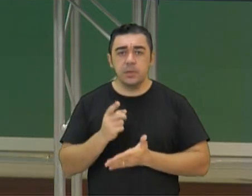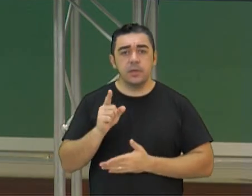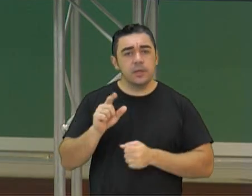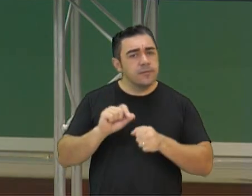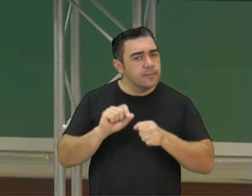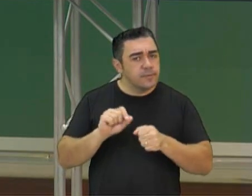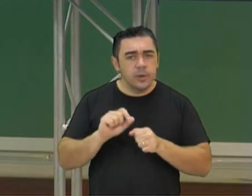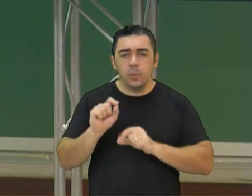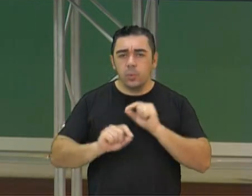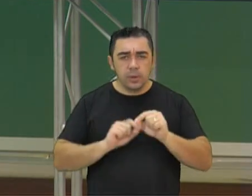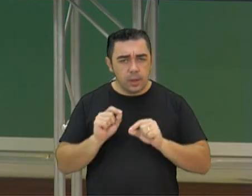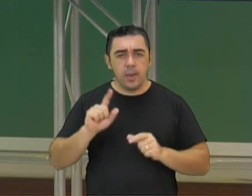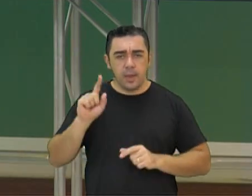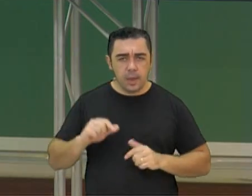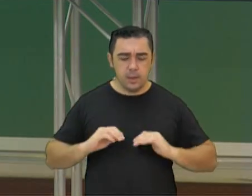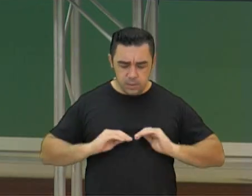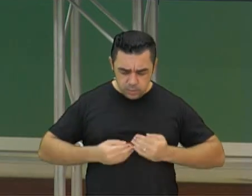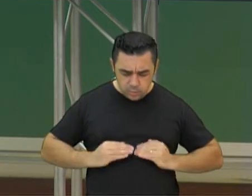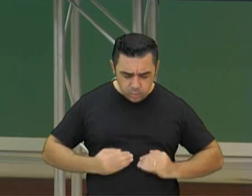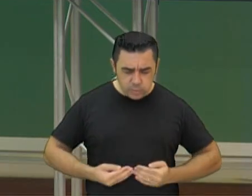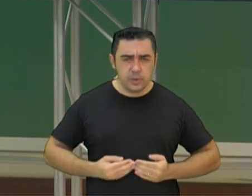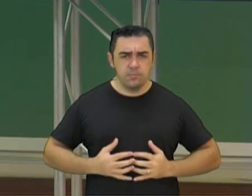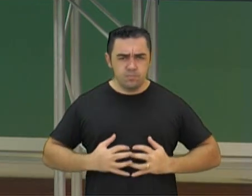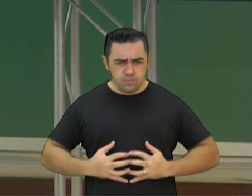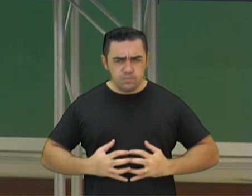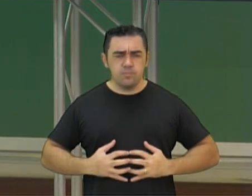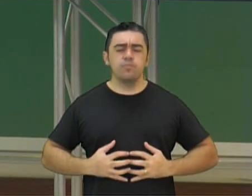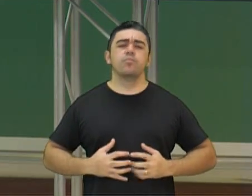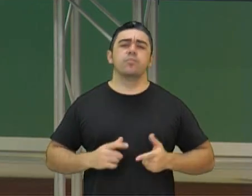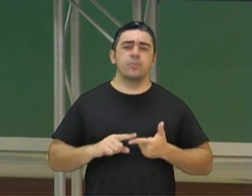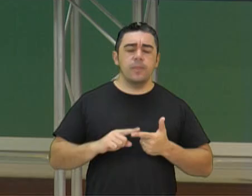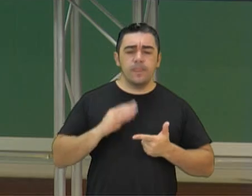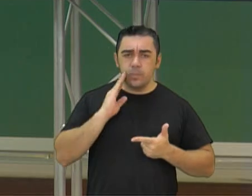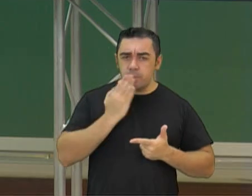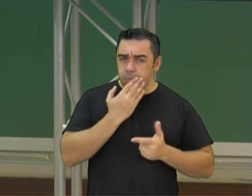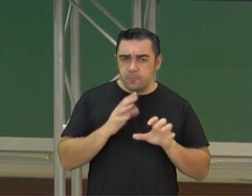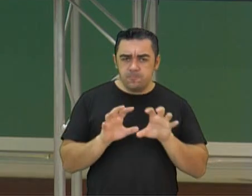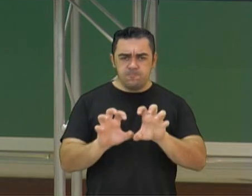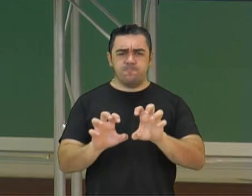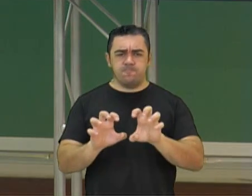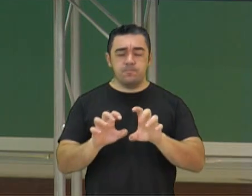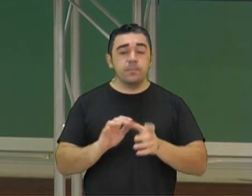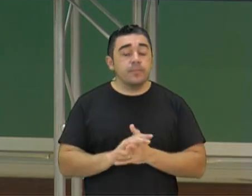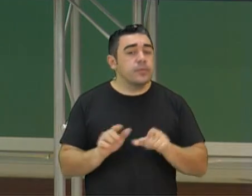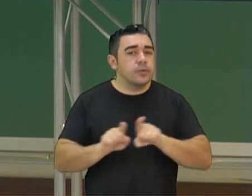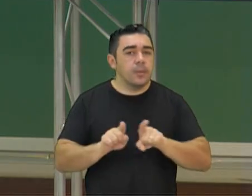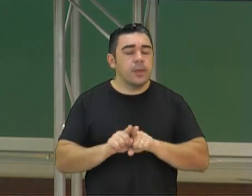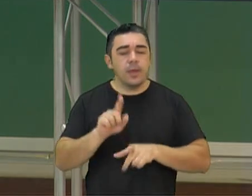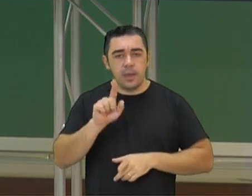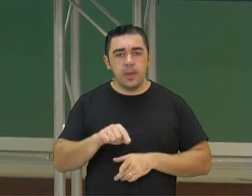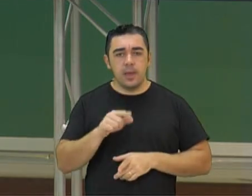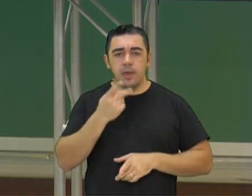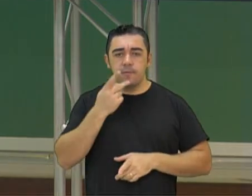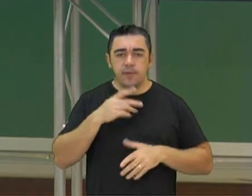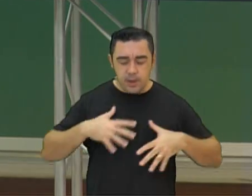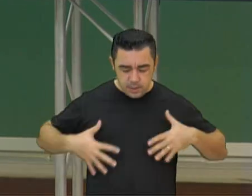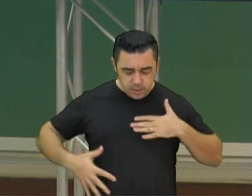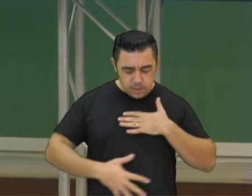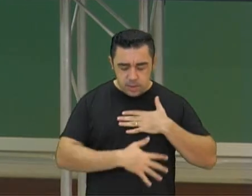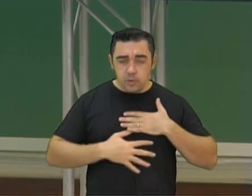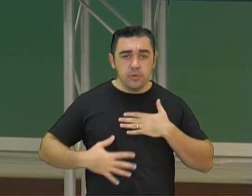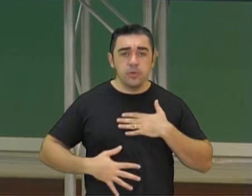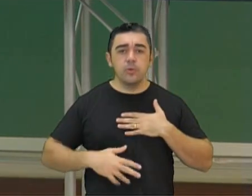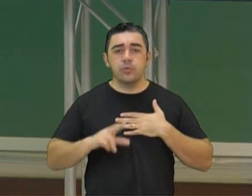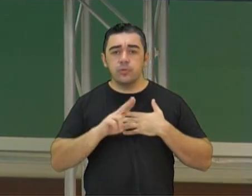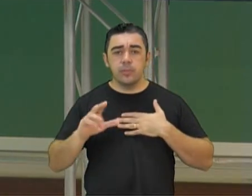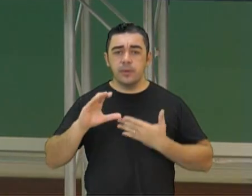trabalha muito, contrai abdômen, tá? Contrai glúteo. Então, ele chamava essa região nossa